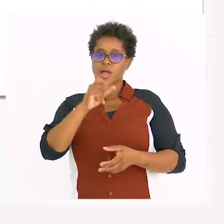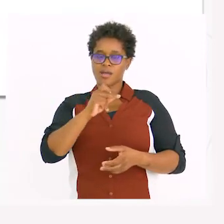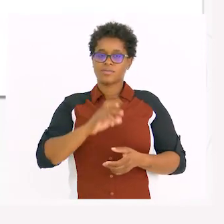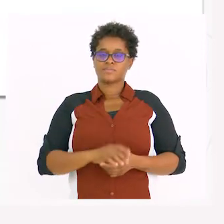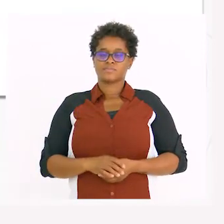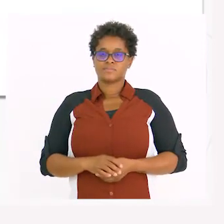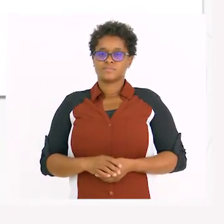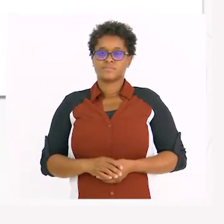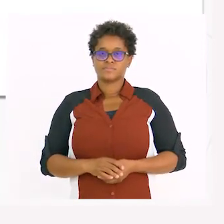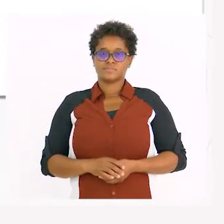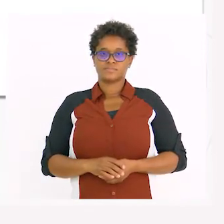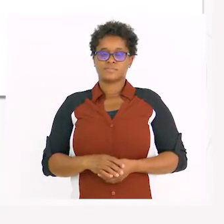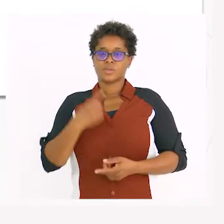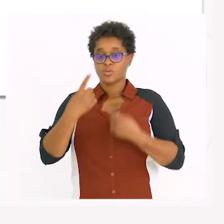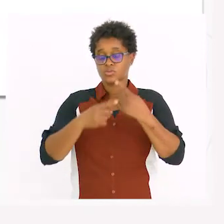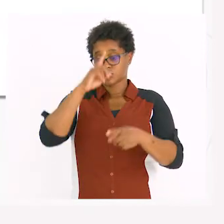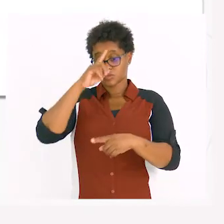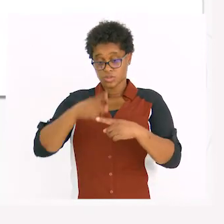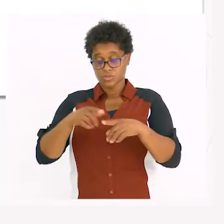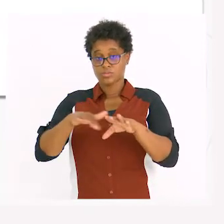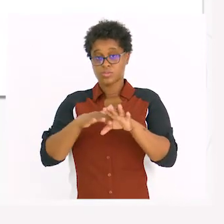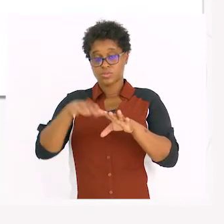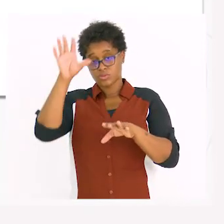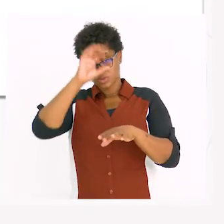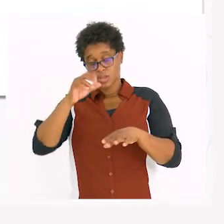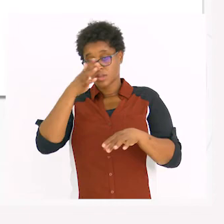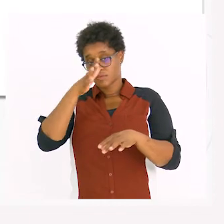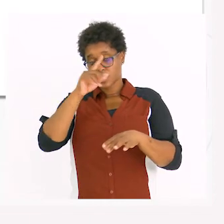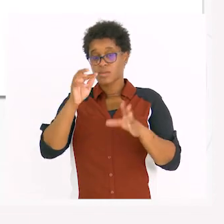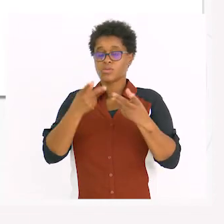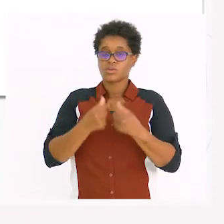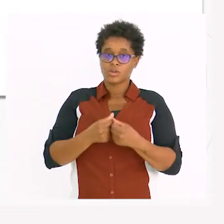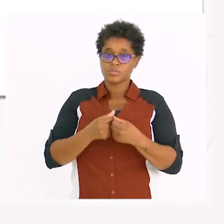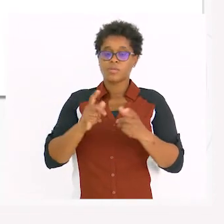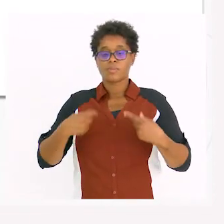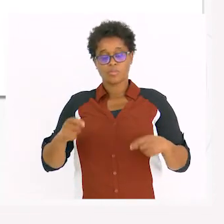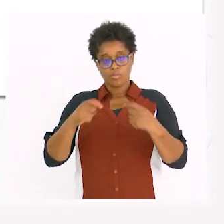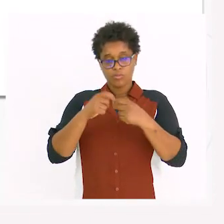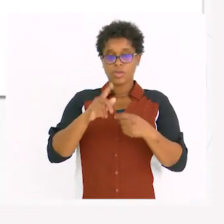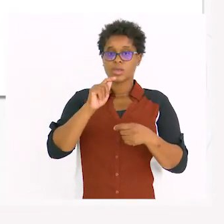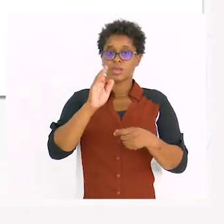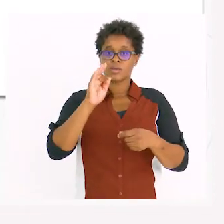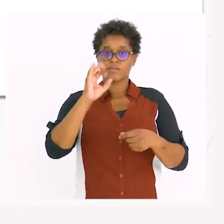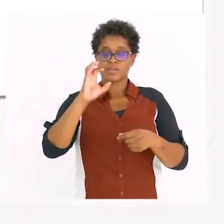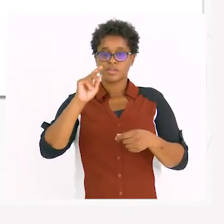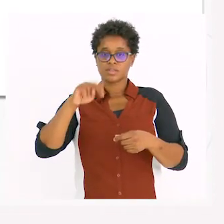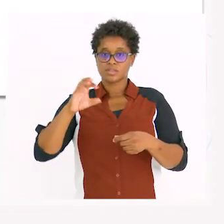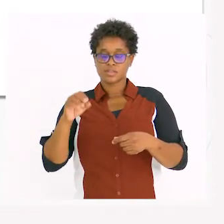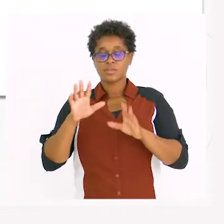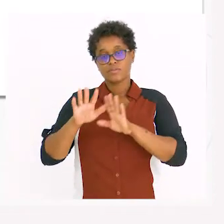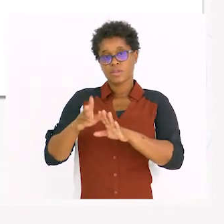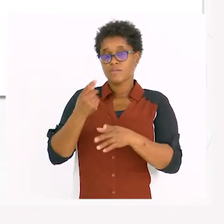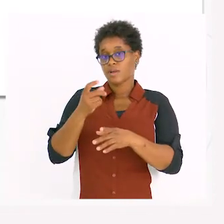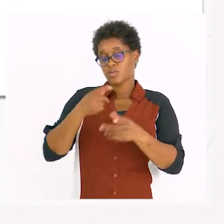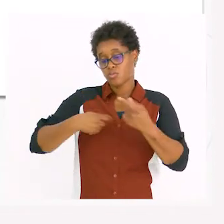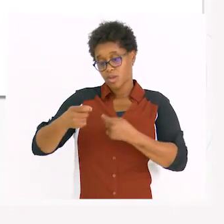A. Um dos objetivos da intervenção do Estado na atividade econômica é para promover a eficiência, evitando as falhas de